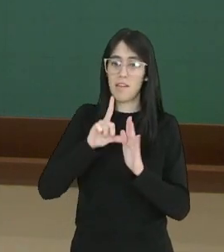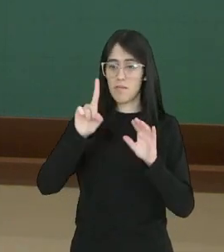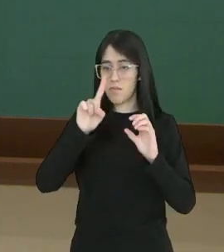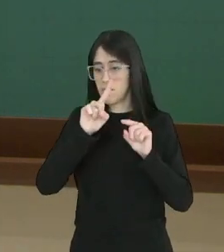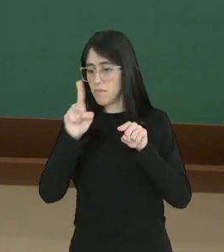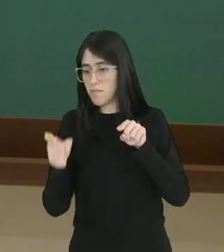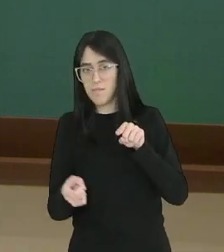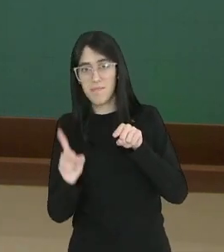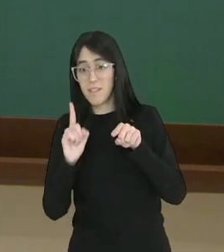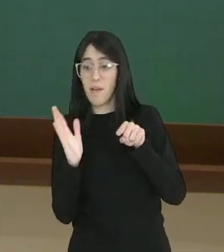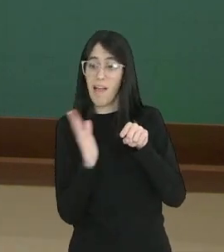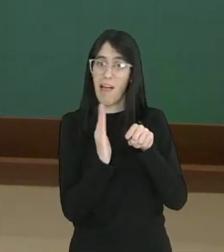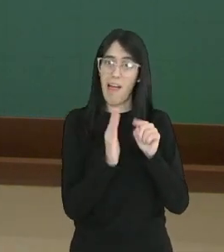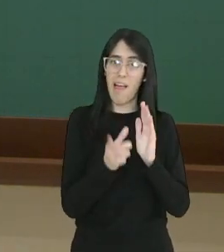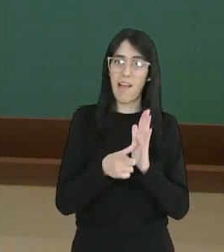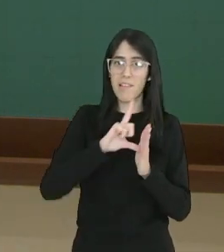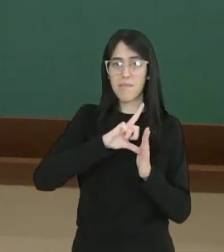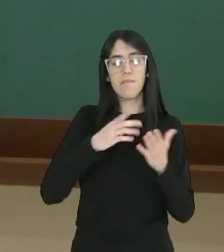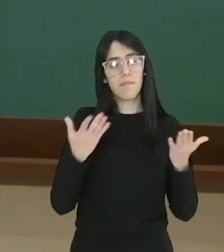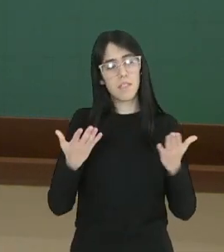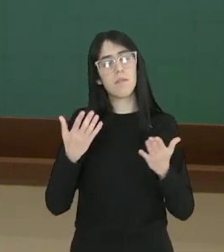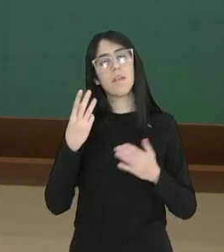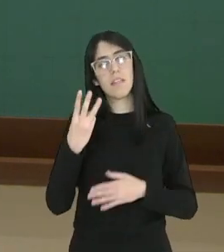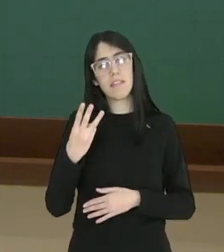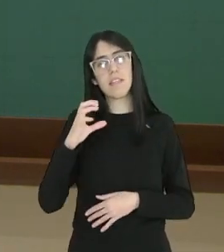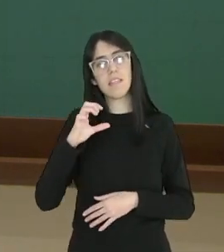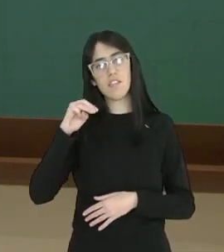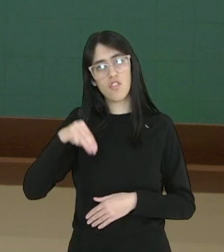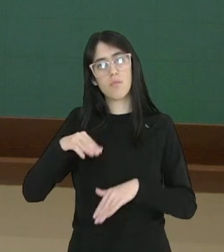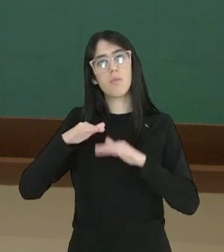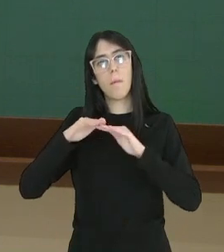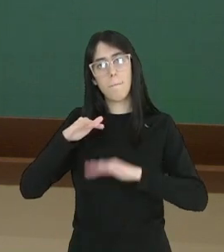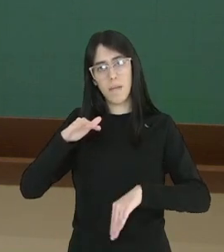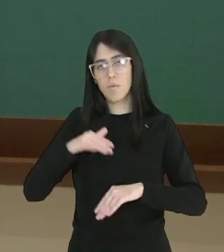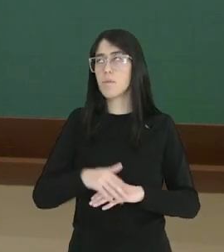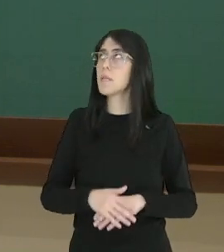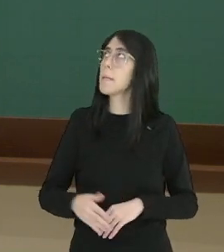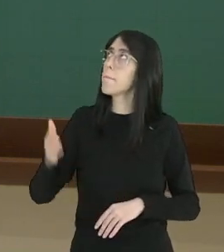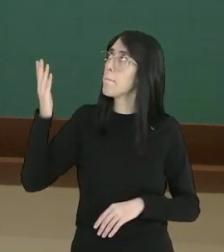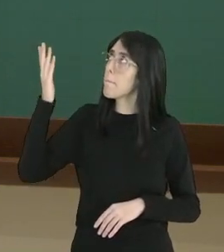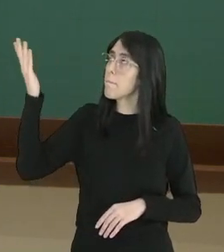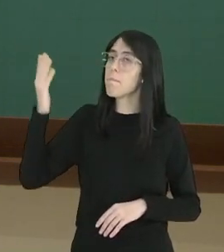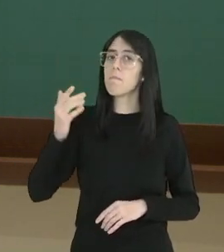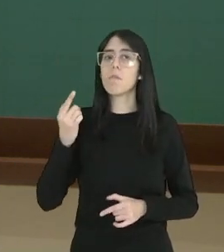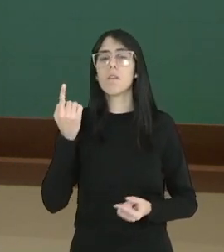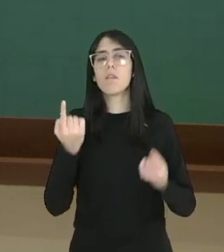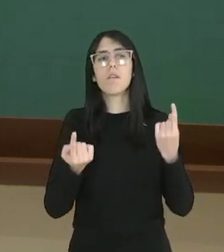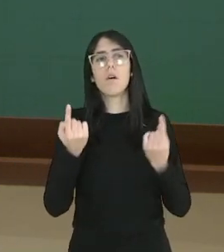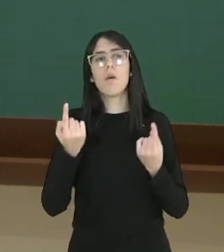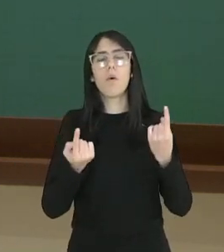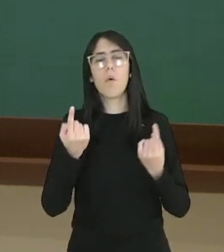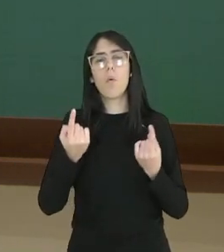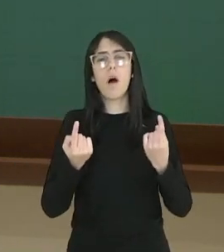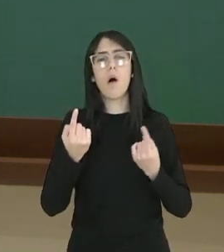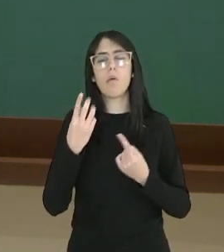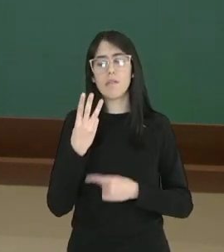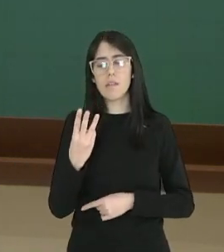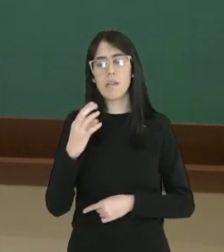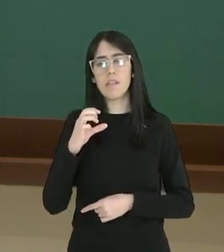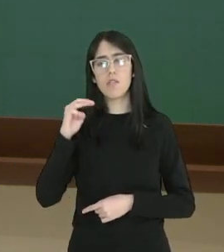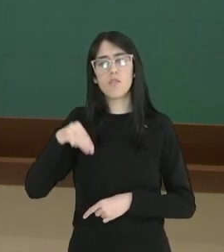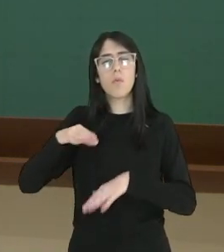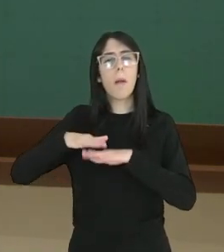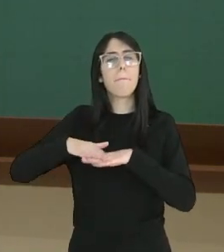dele será menor que 3 centímetros. E quais são os pontos que distam mais de